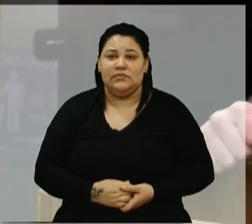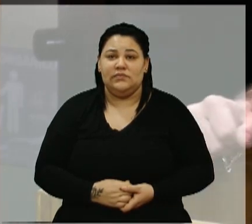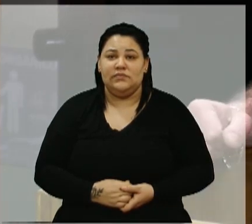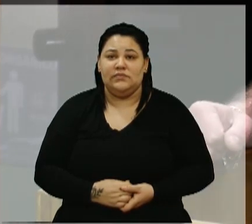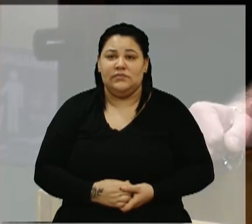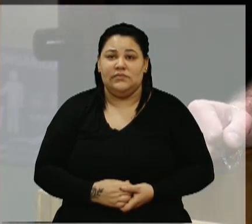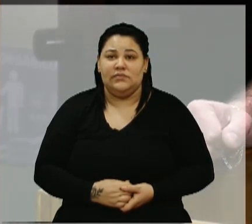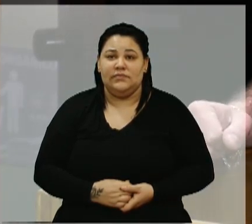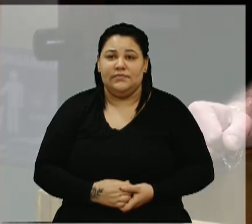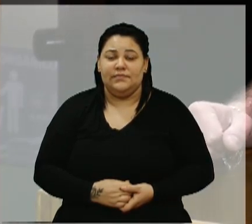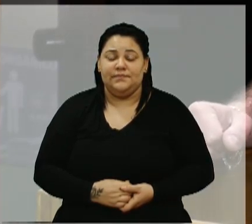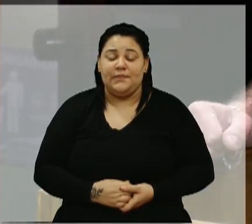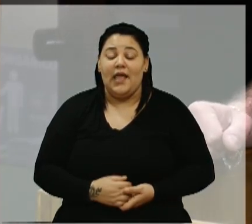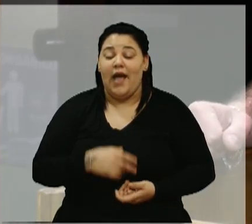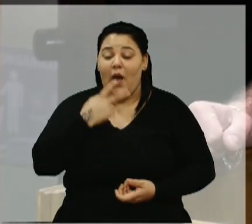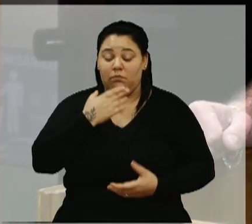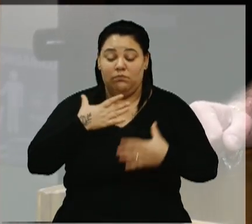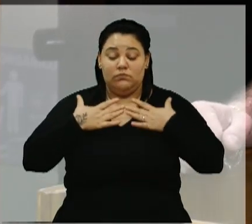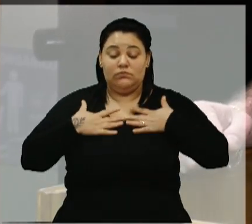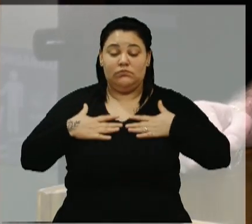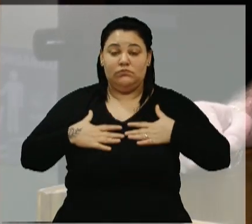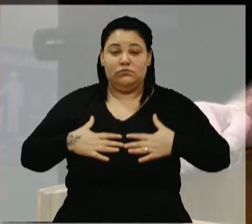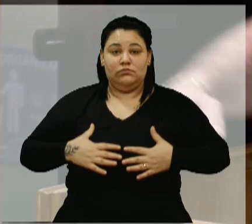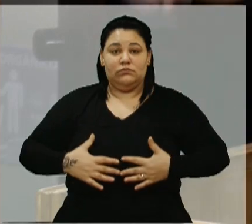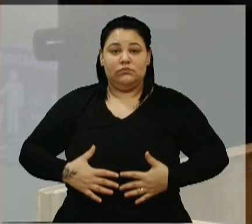revestido da sua toga preta,